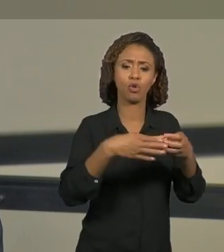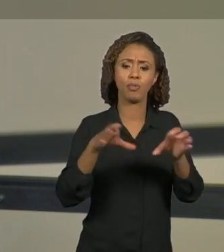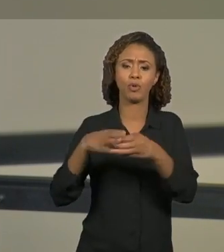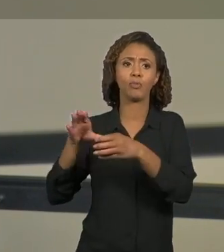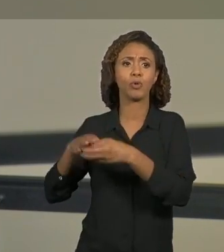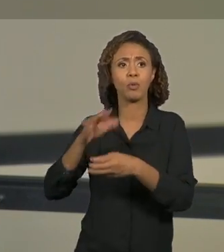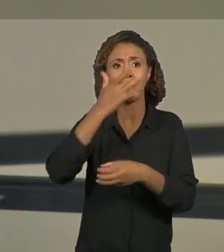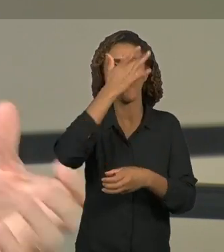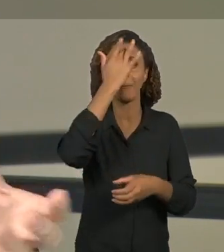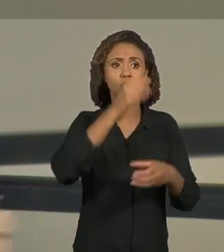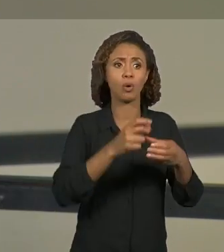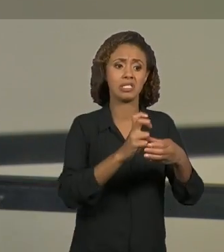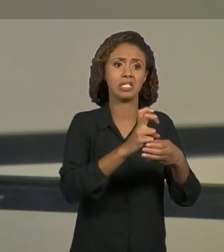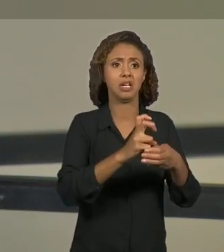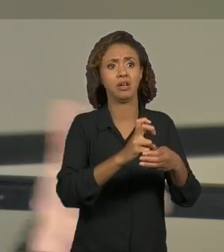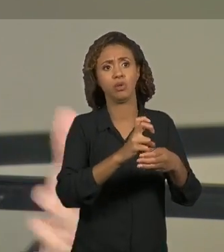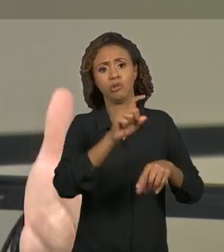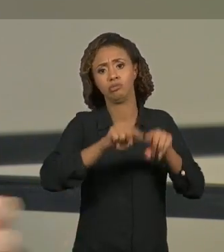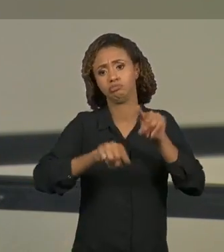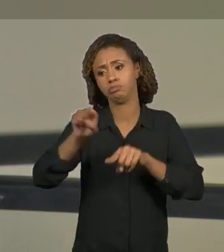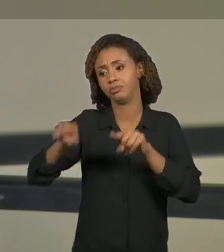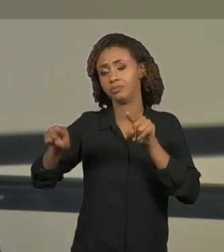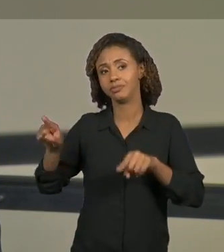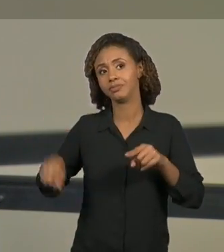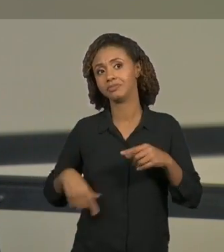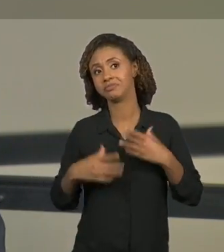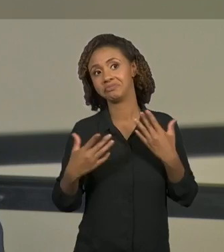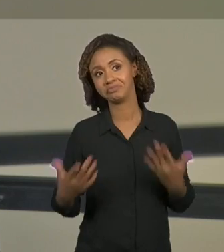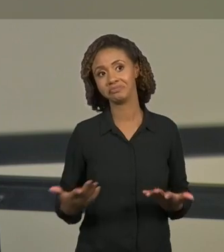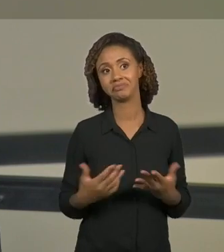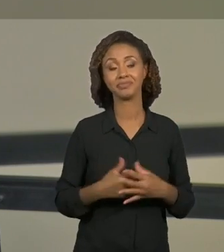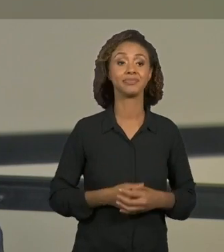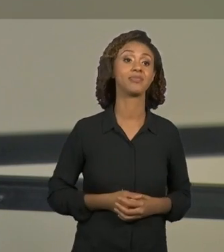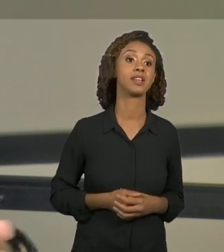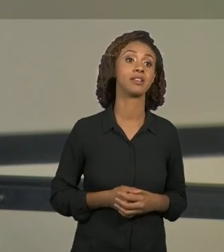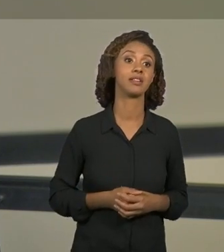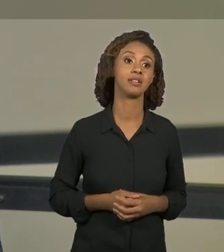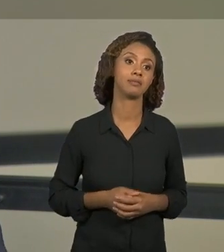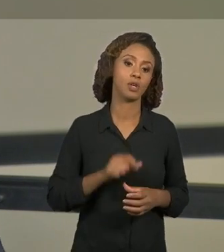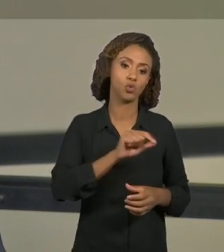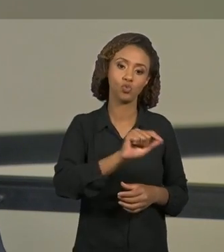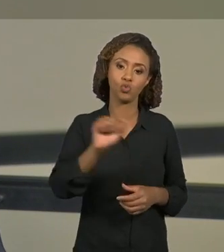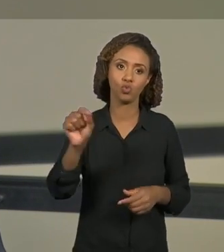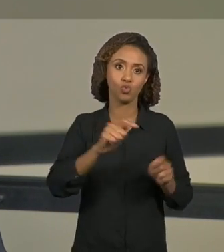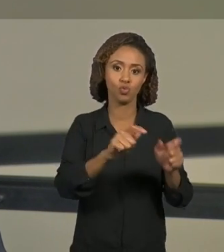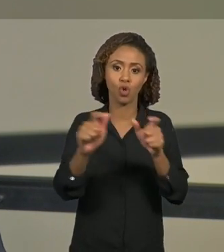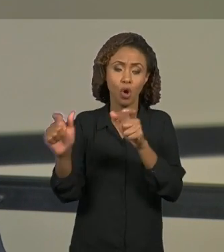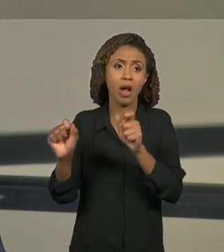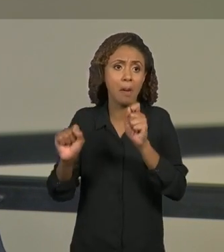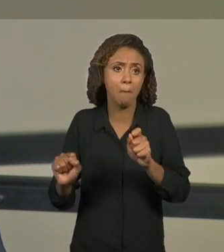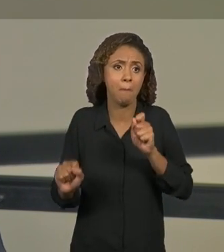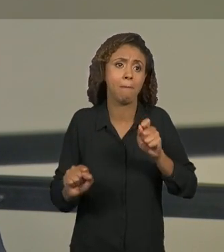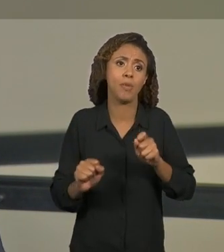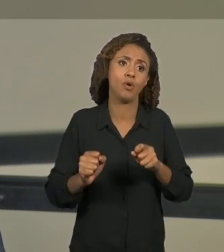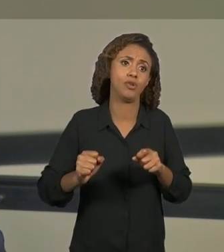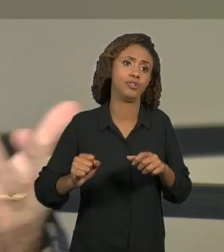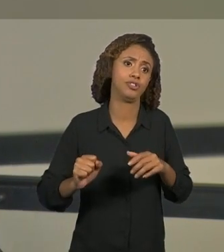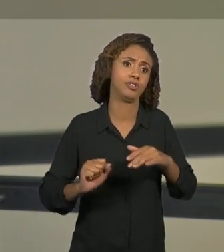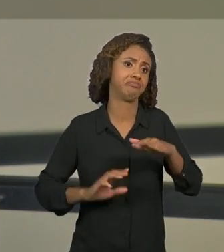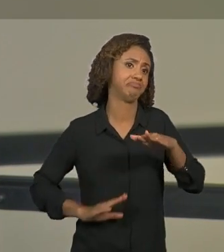de pessoas na múltiplos né de cinco em cada câmpus né em cada cada local de cada polo de